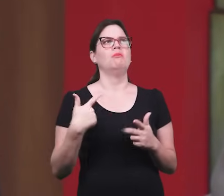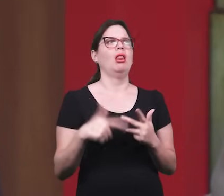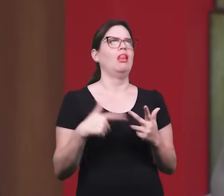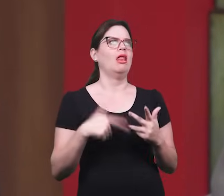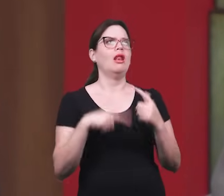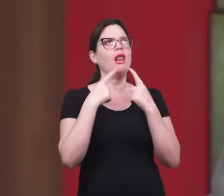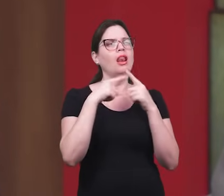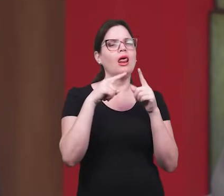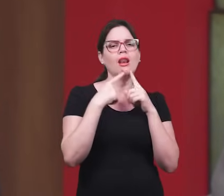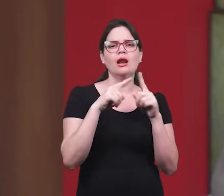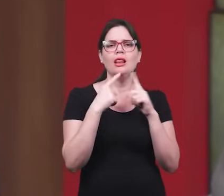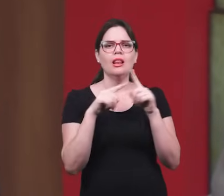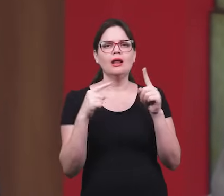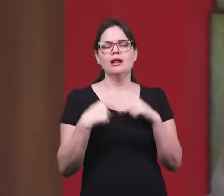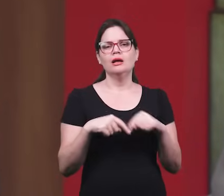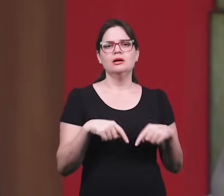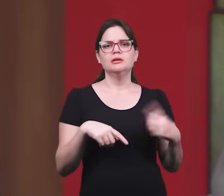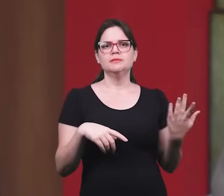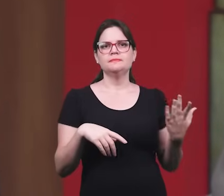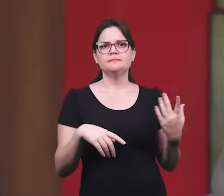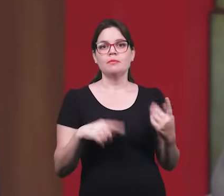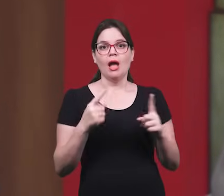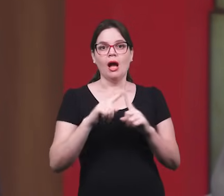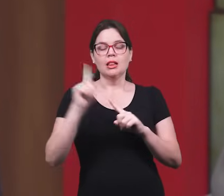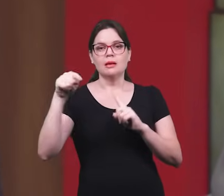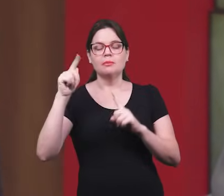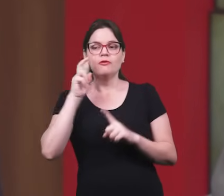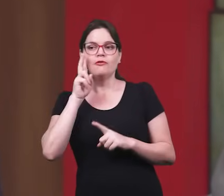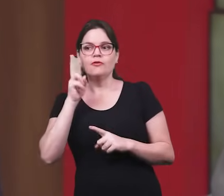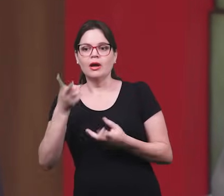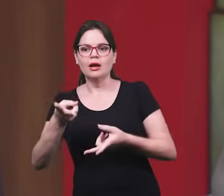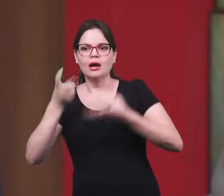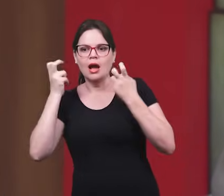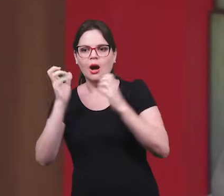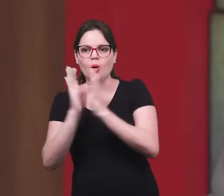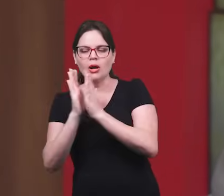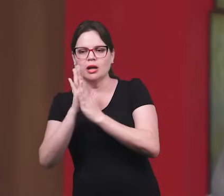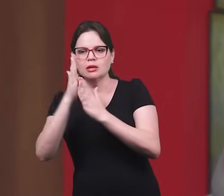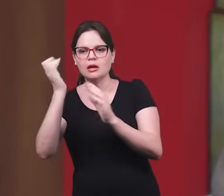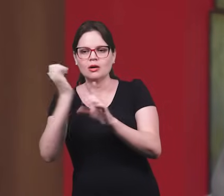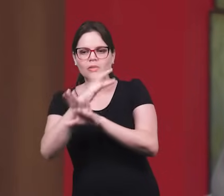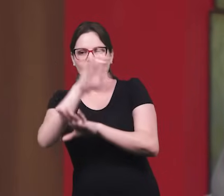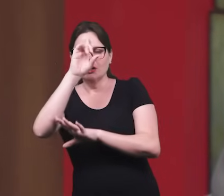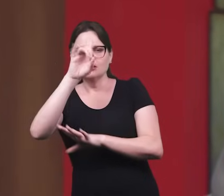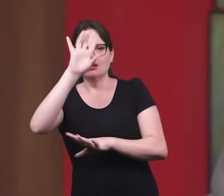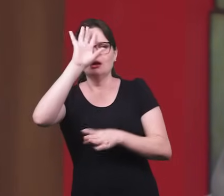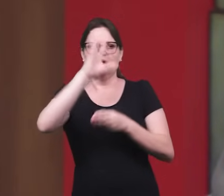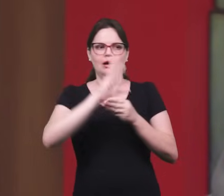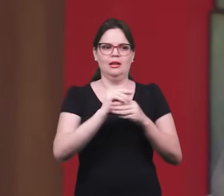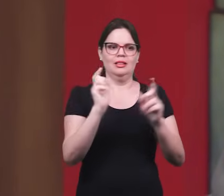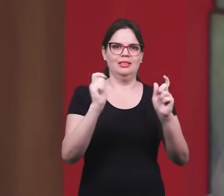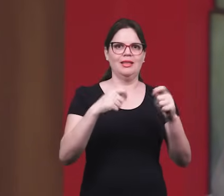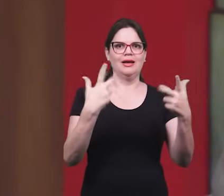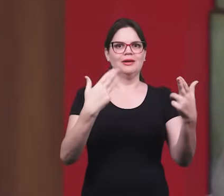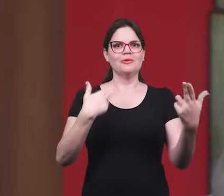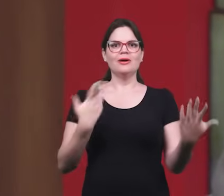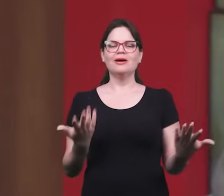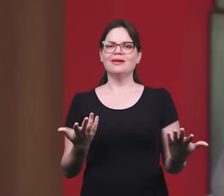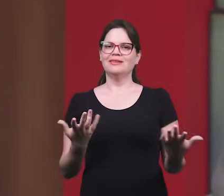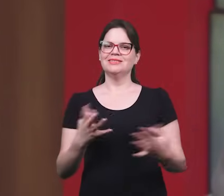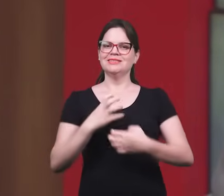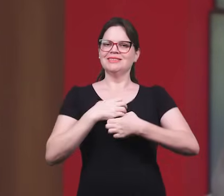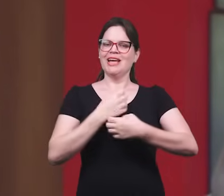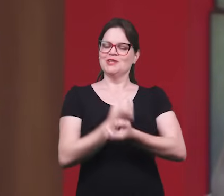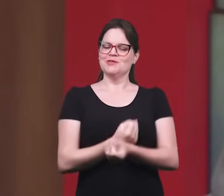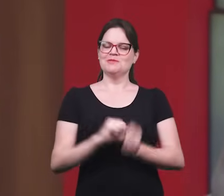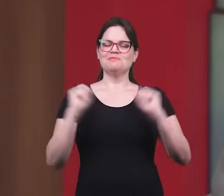entendendo que o seu problema é pequeno perto de outras coisas então mas é o efeito do fruto irmãos é é isso que